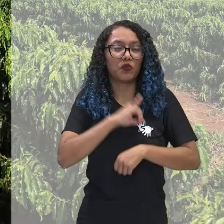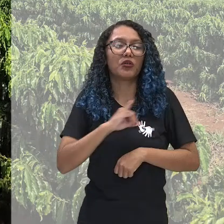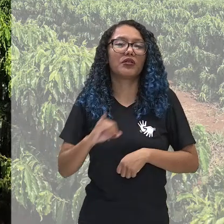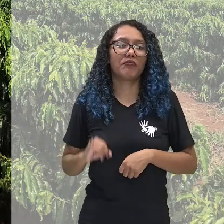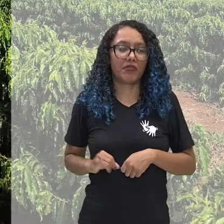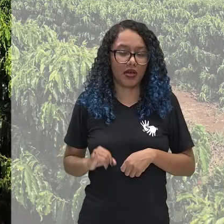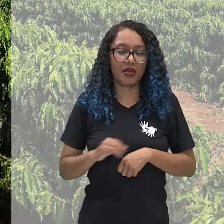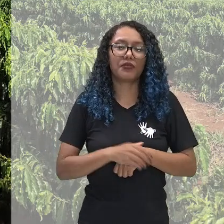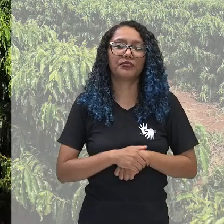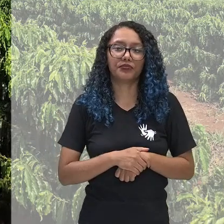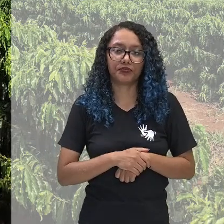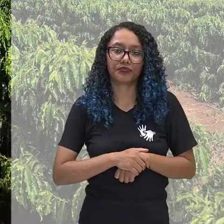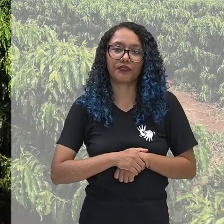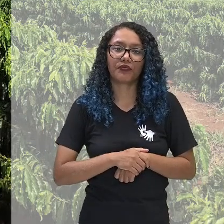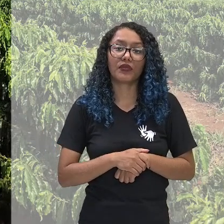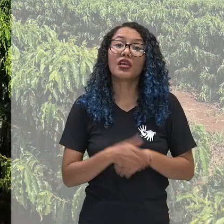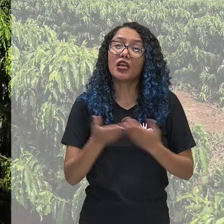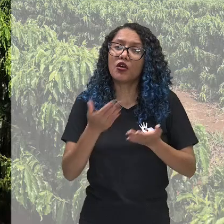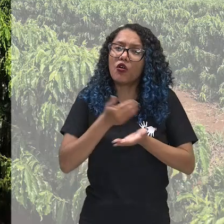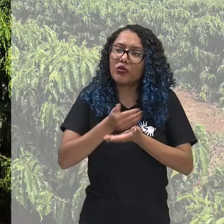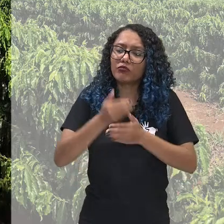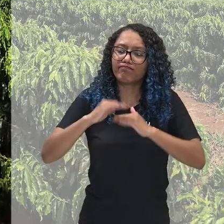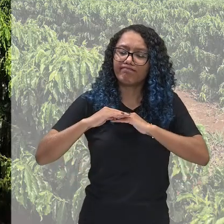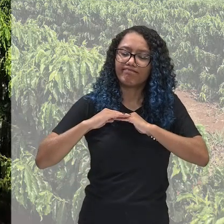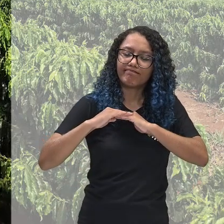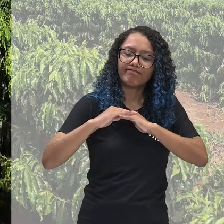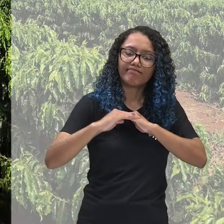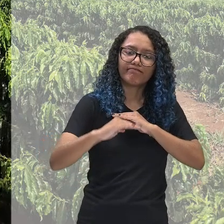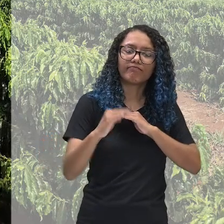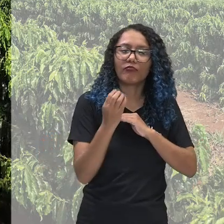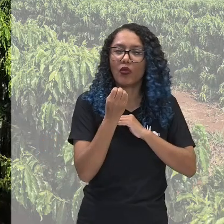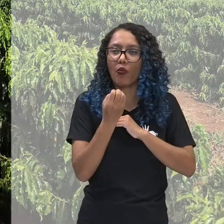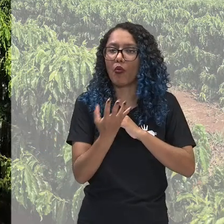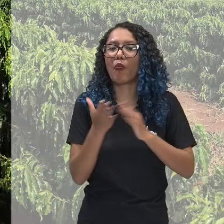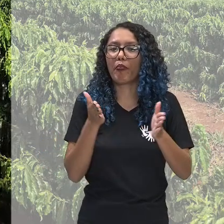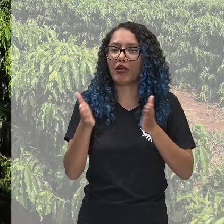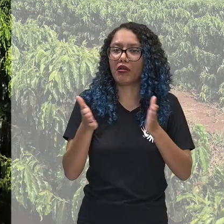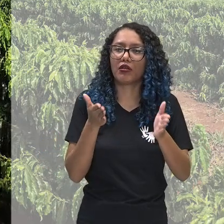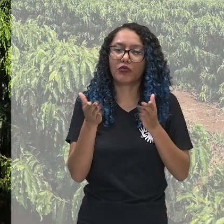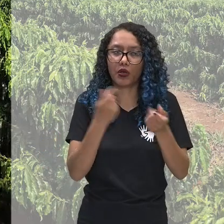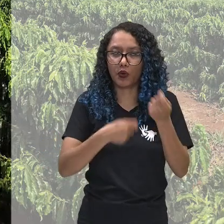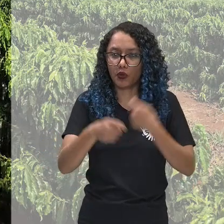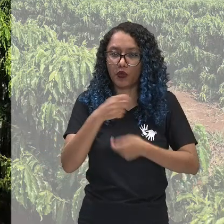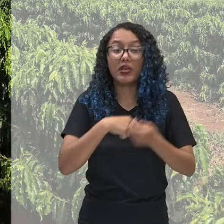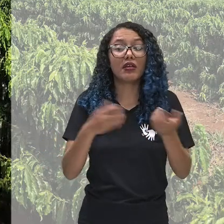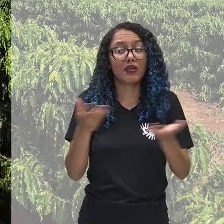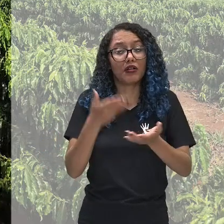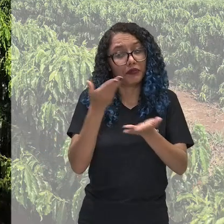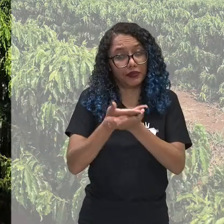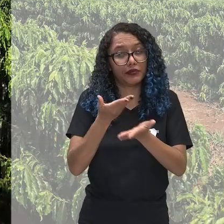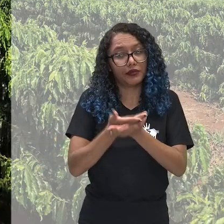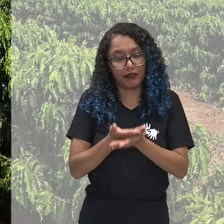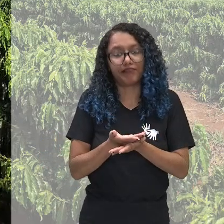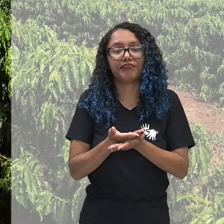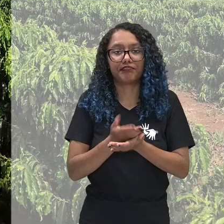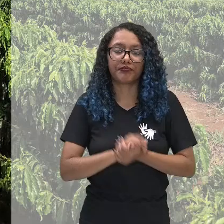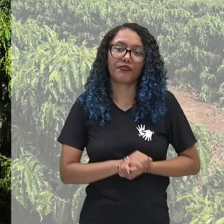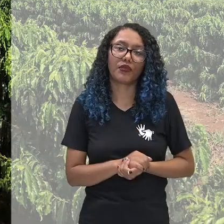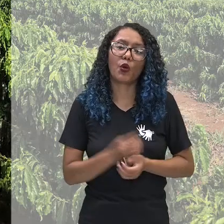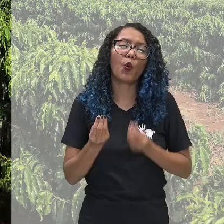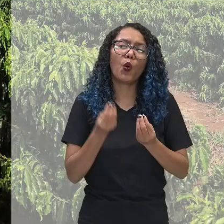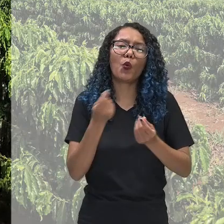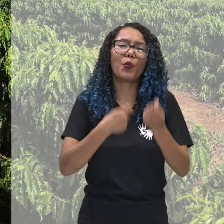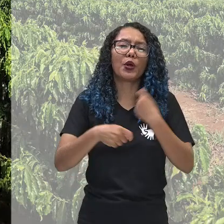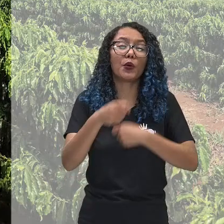naquele momento para o Segundo Reinado. E é sobre ele que a gente vai começar a falar agora, tá, gente? Economia do